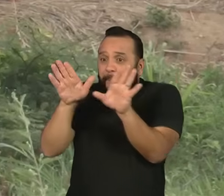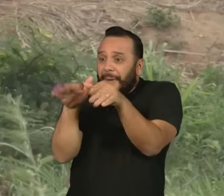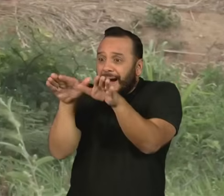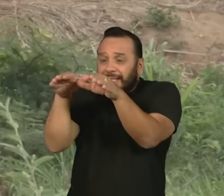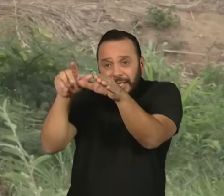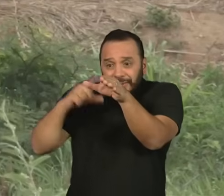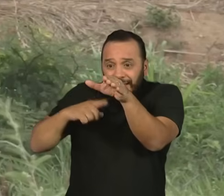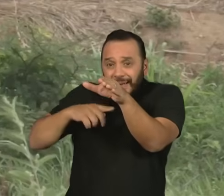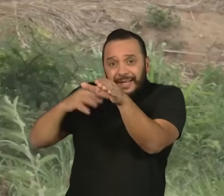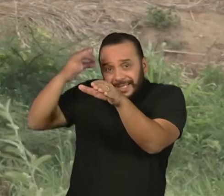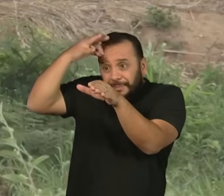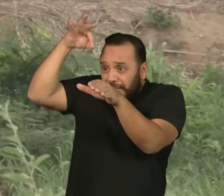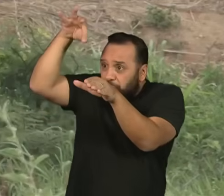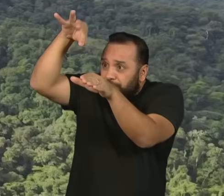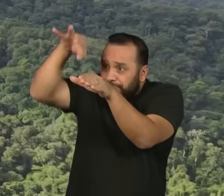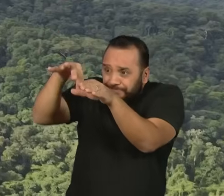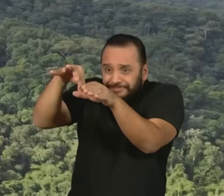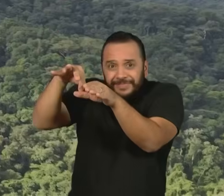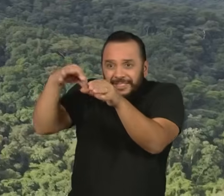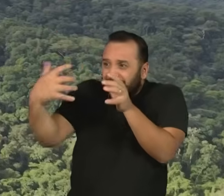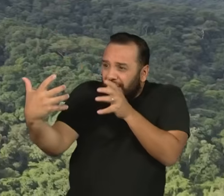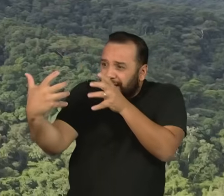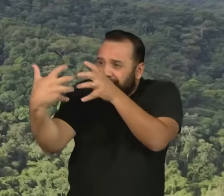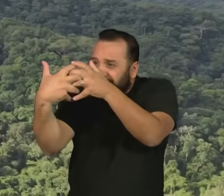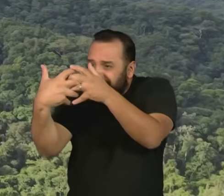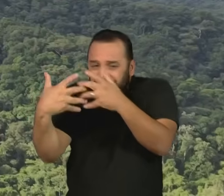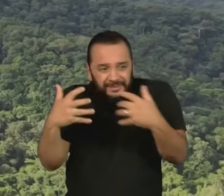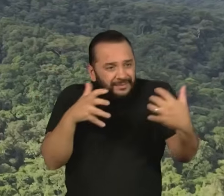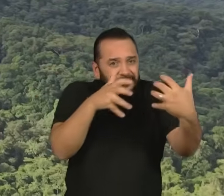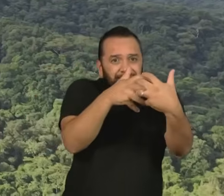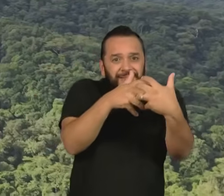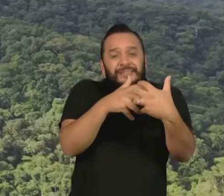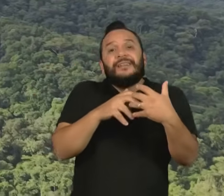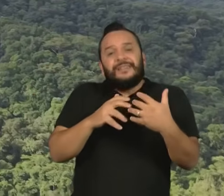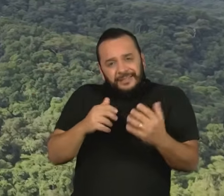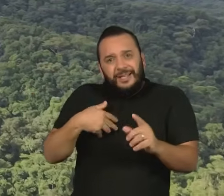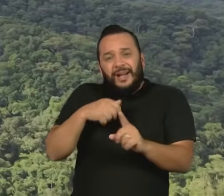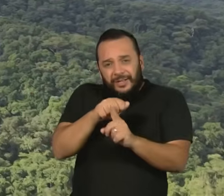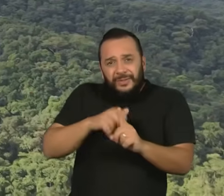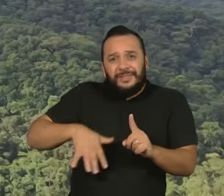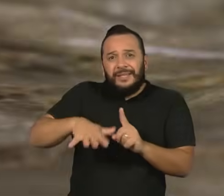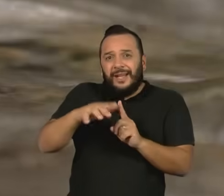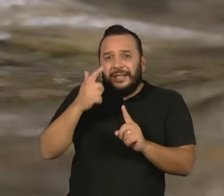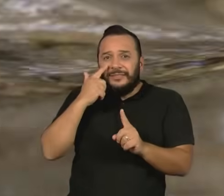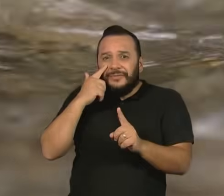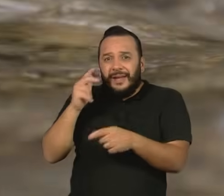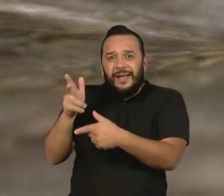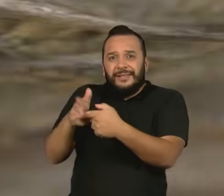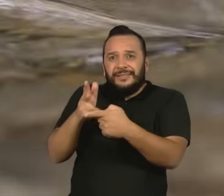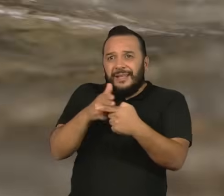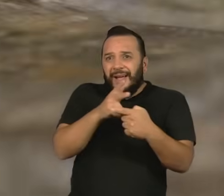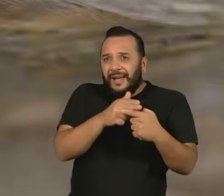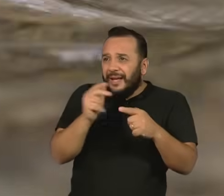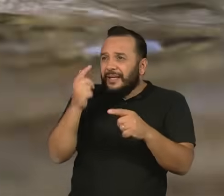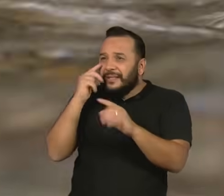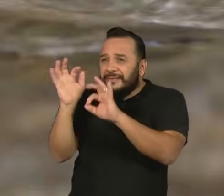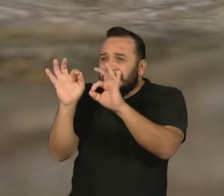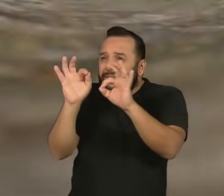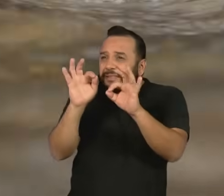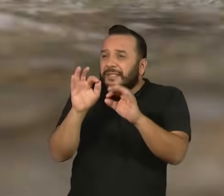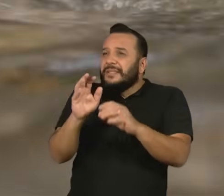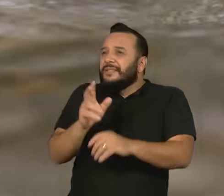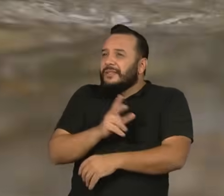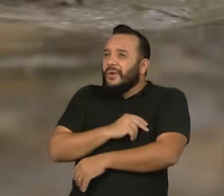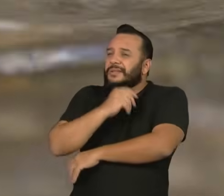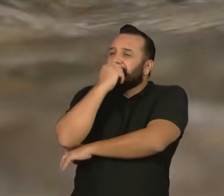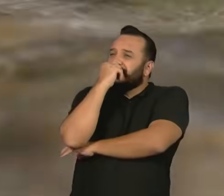série, acredito que vai se tocar e dizer assim, pô, eu não estou cuidando do meu próprio lar, eu vou passar a cuidar